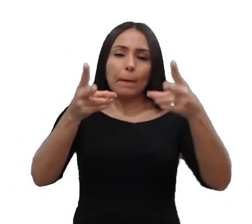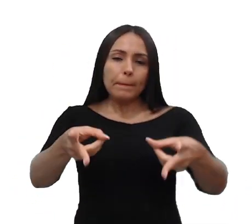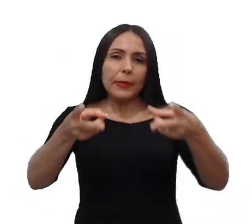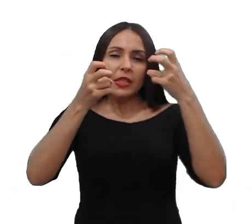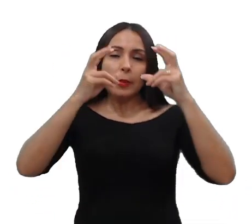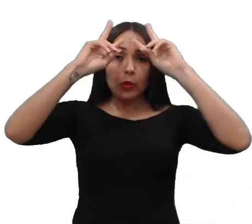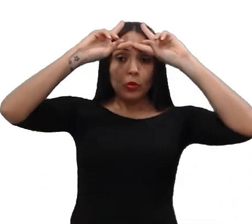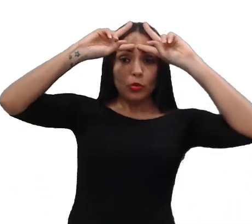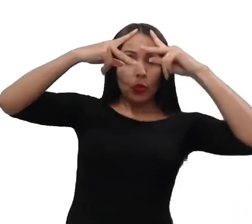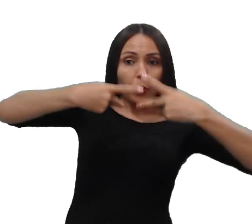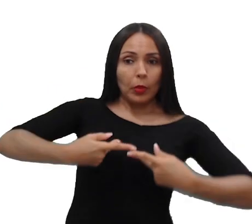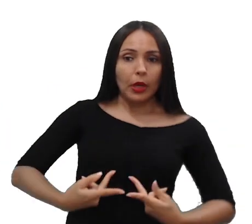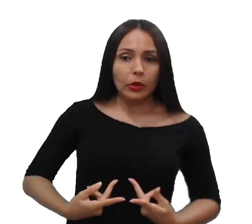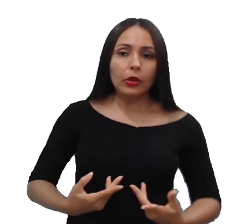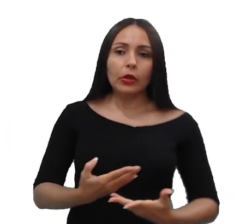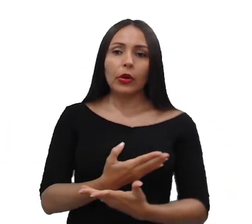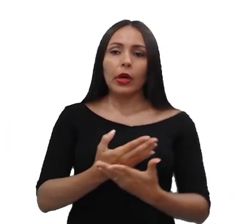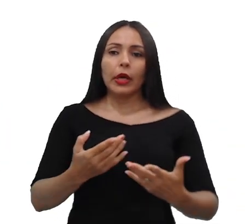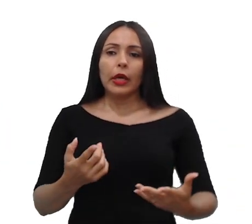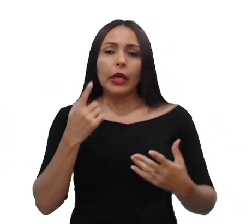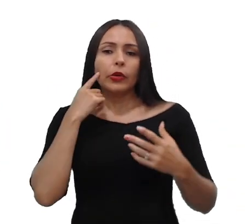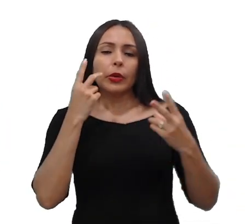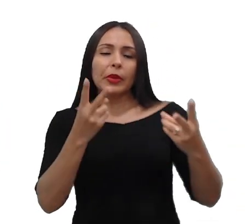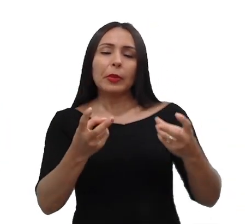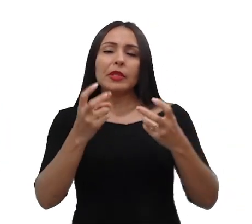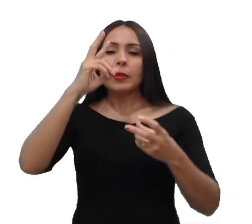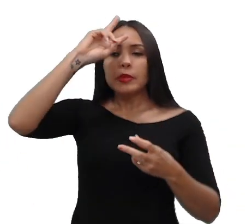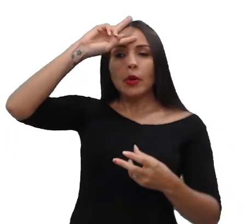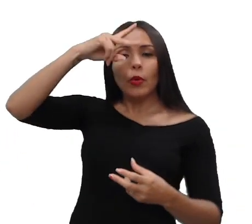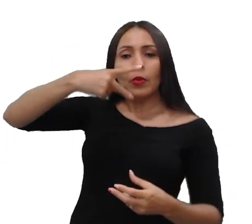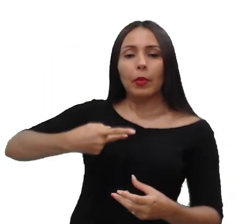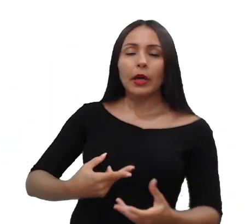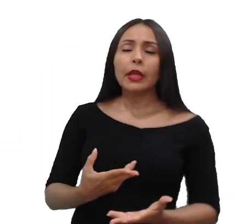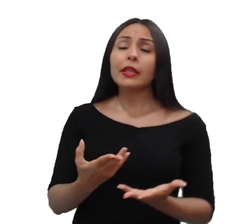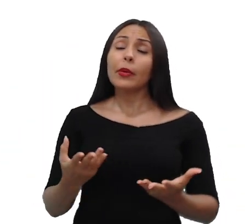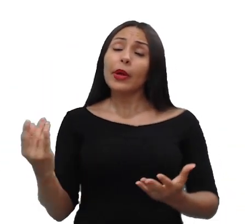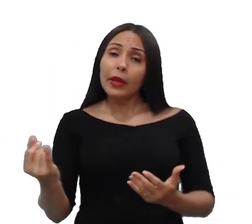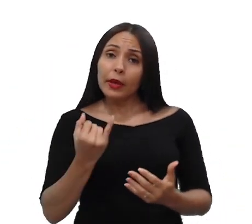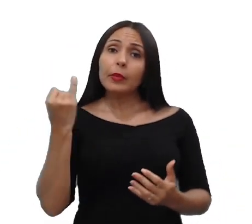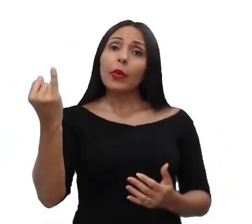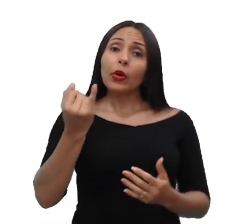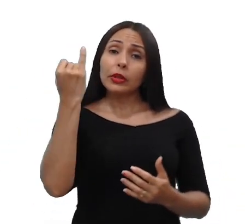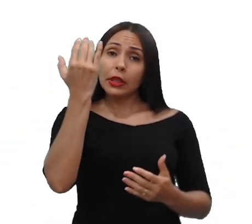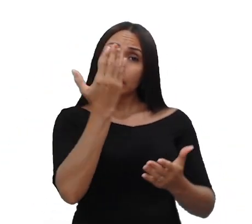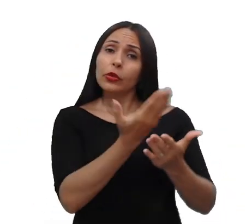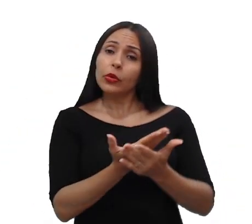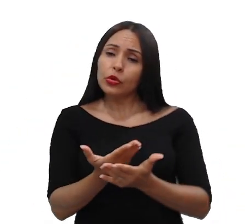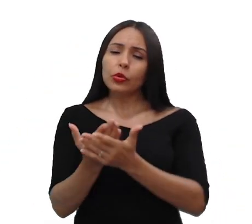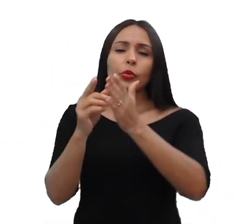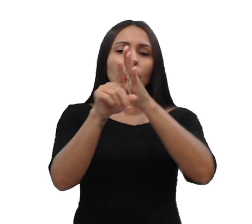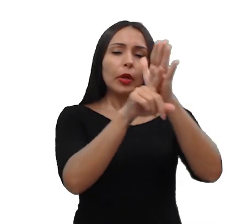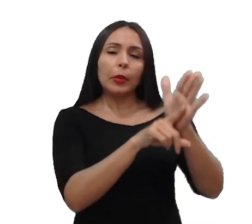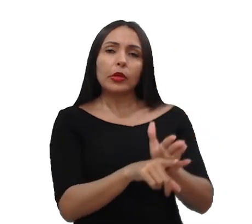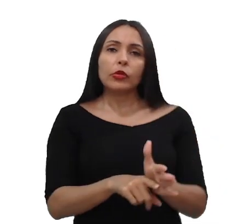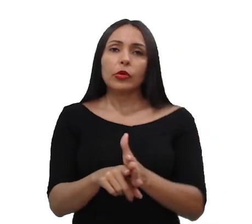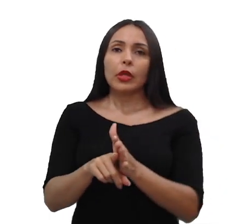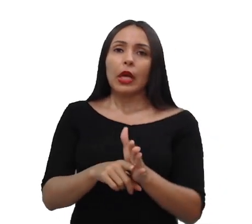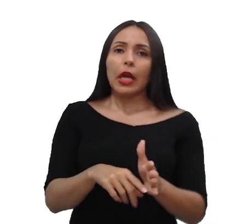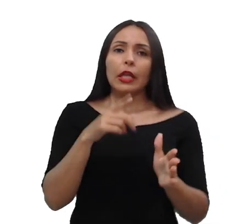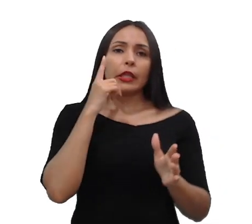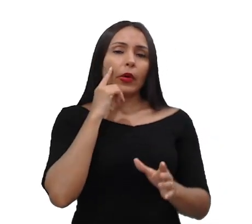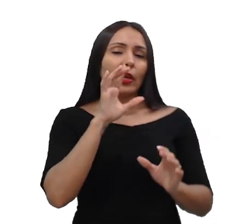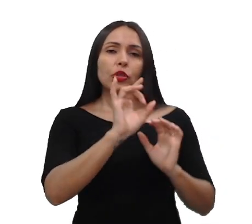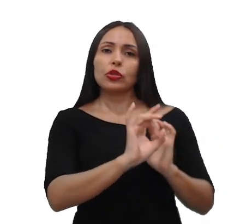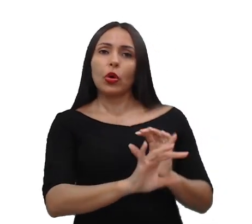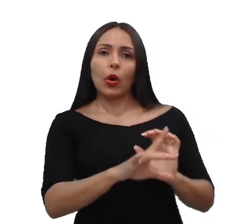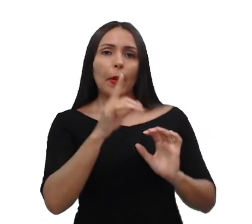ser humano e o estudo da percepção humana. Então é tão importante esse estudo da Gestalt, porque ele não trabalha só